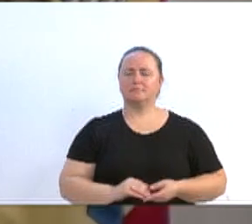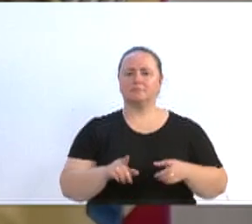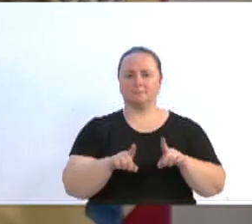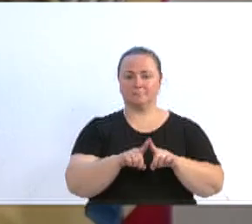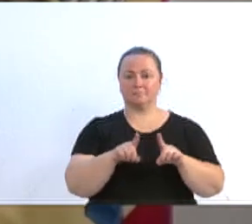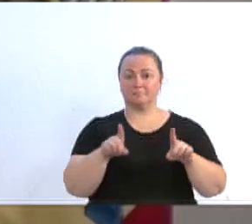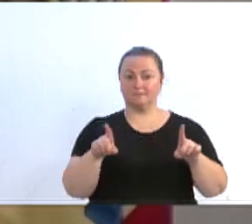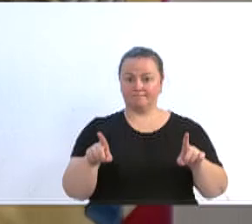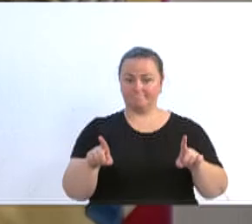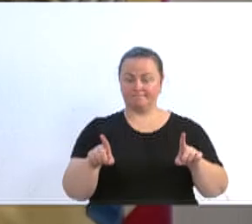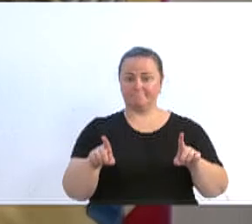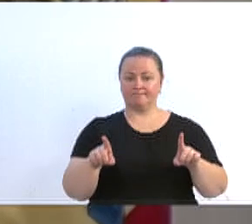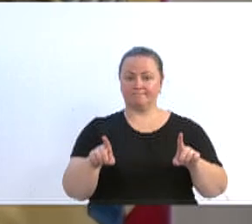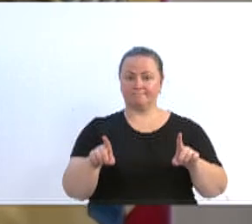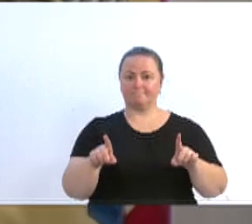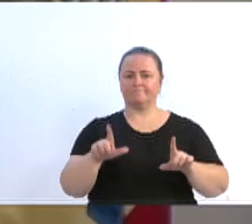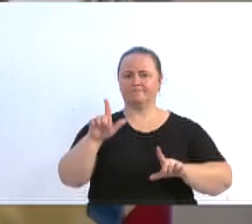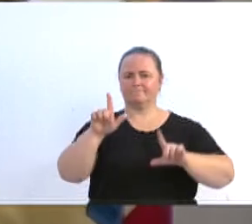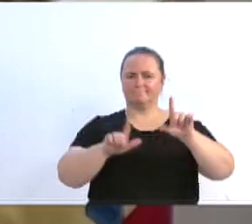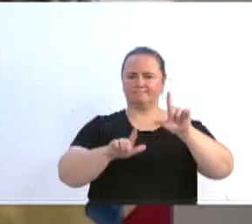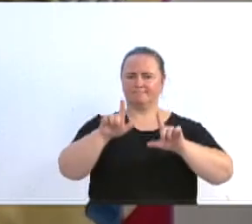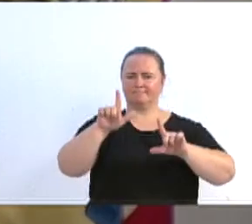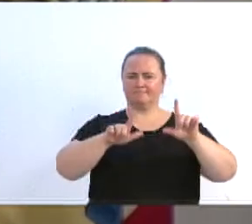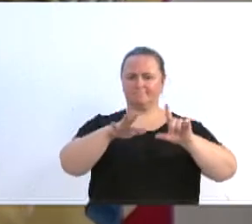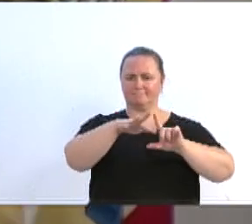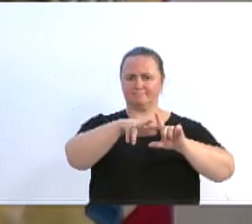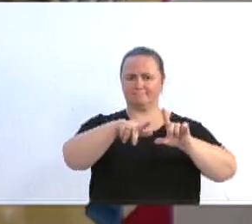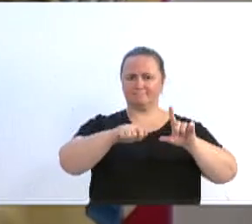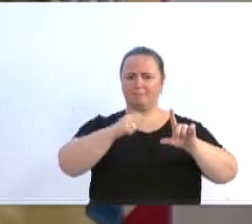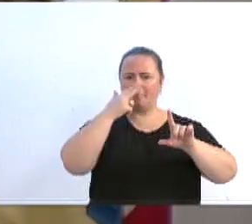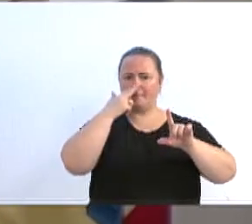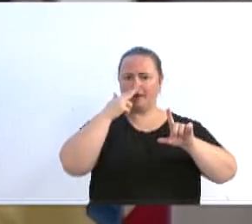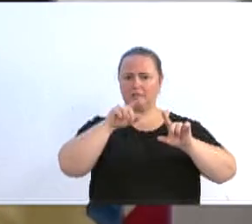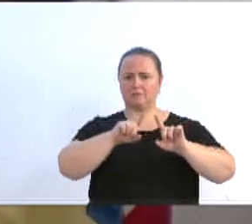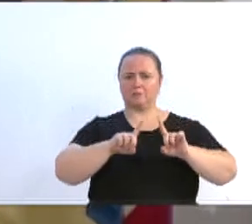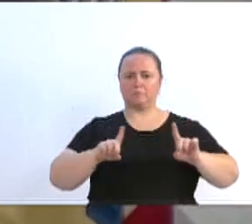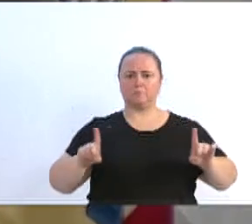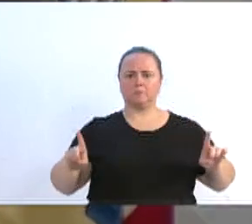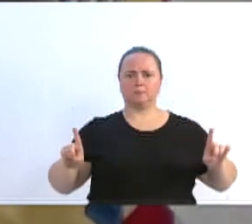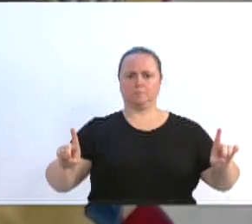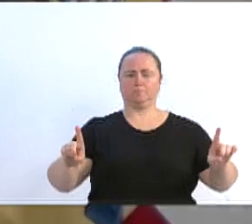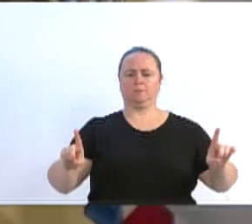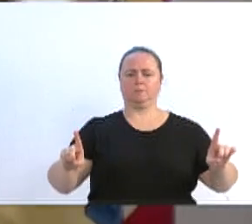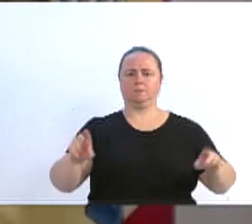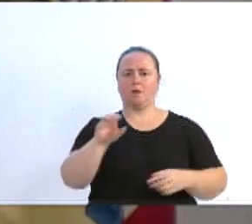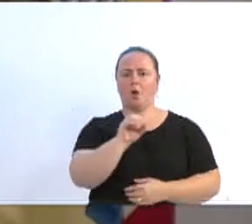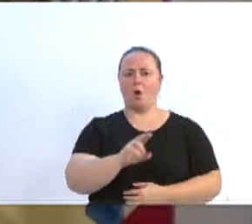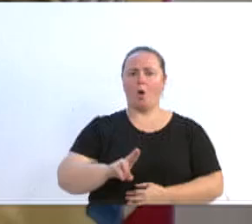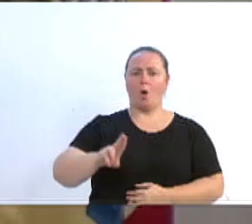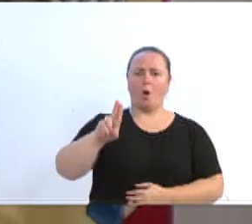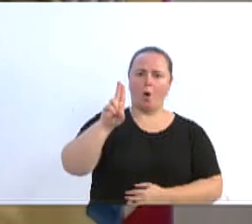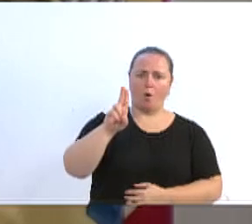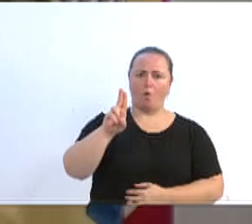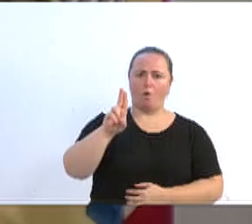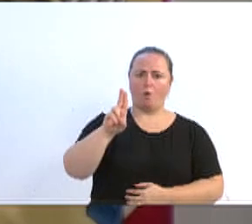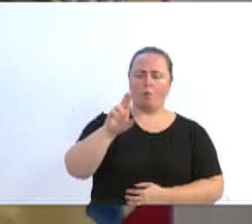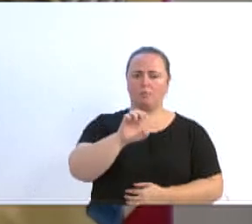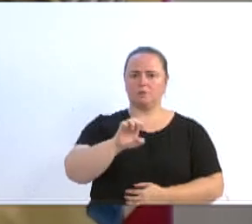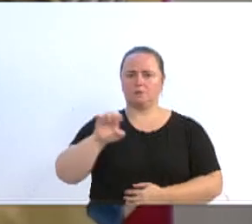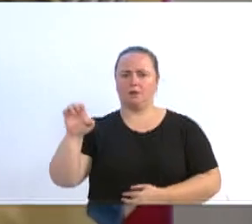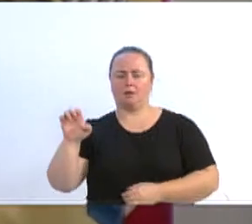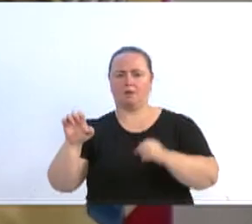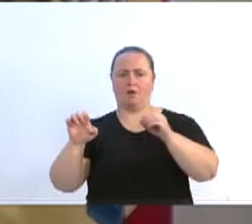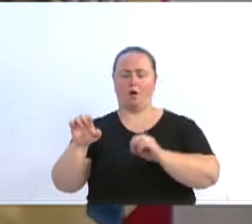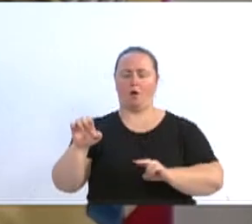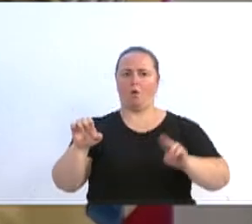comprou uma polarização de extremos. Ou se fala da extrema esquerda, ou se fala da extrema